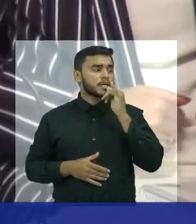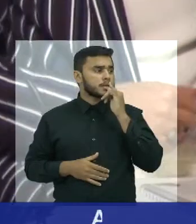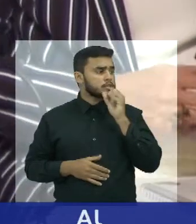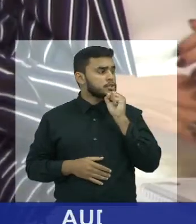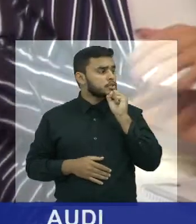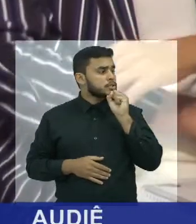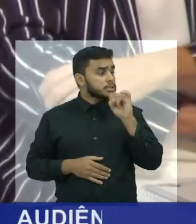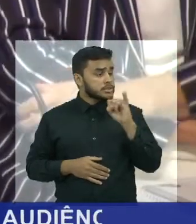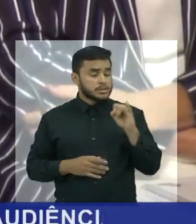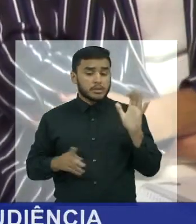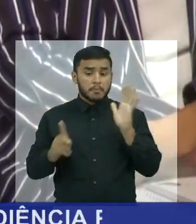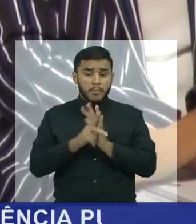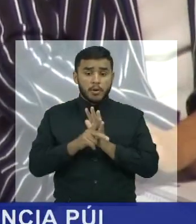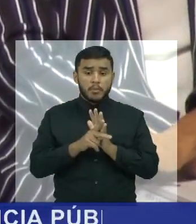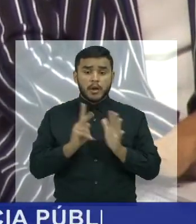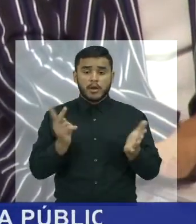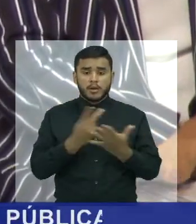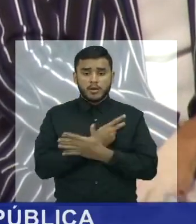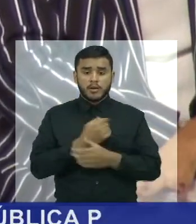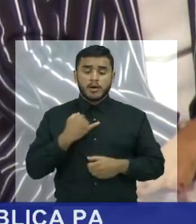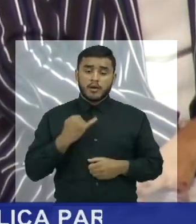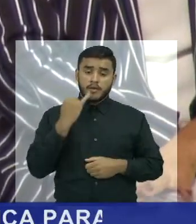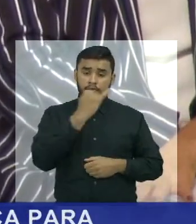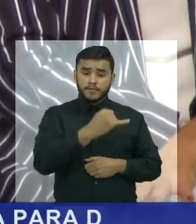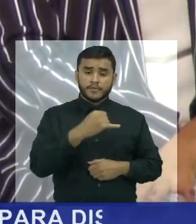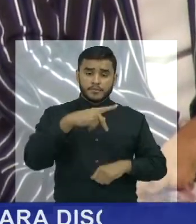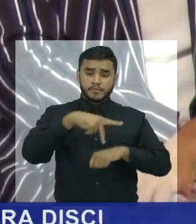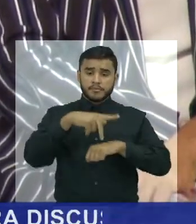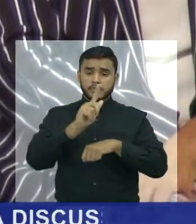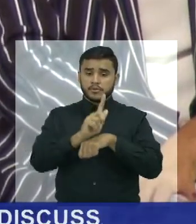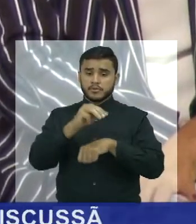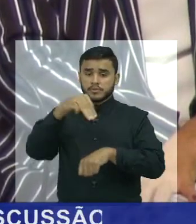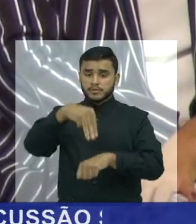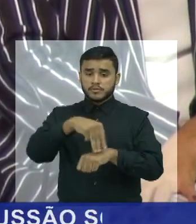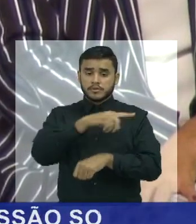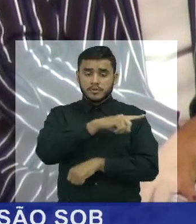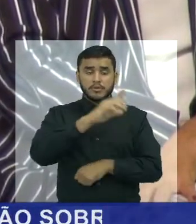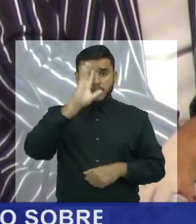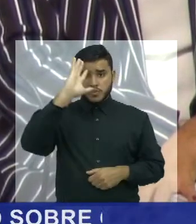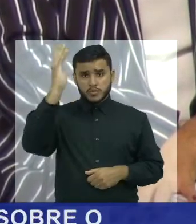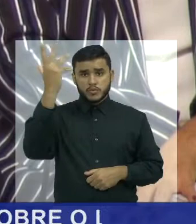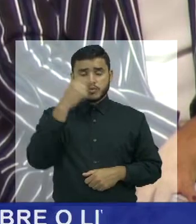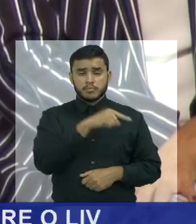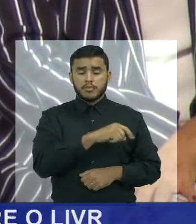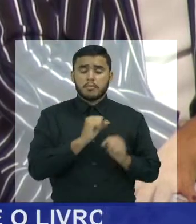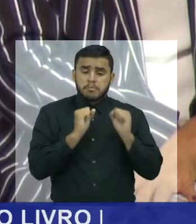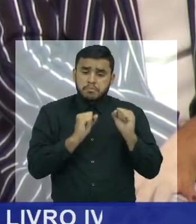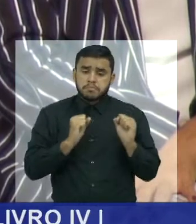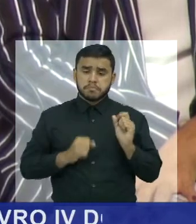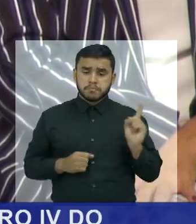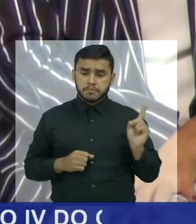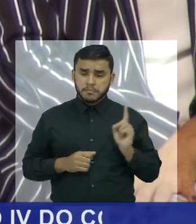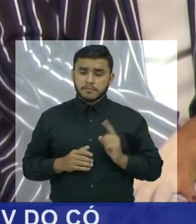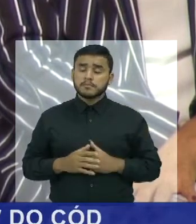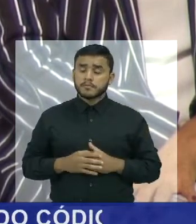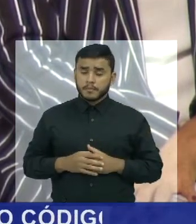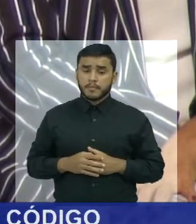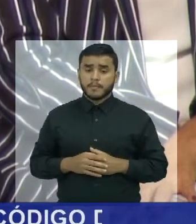será comunicado à Procuradoria-Geral do município para a adoção de providências judiciais que forem